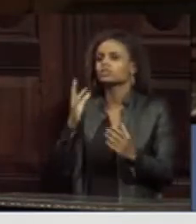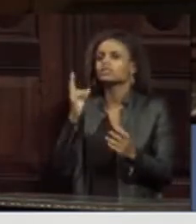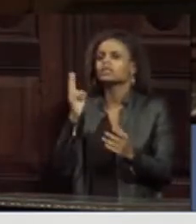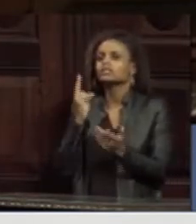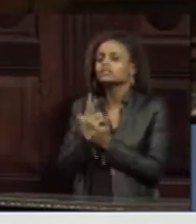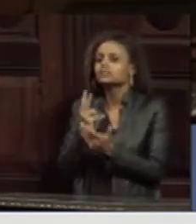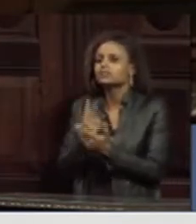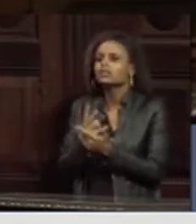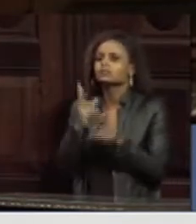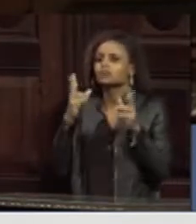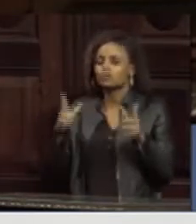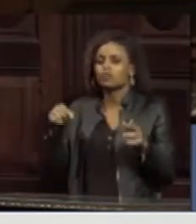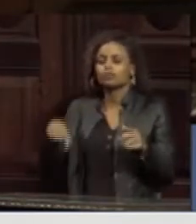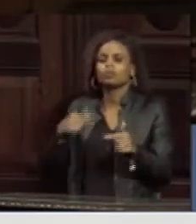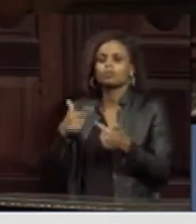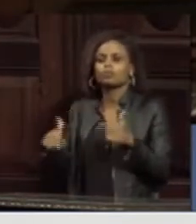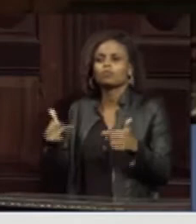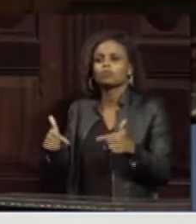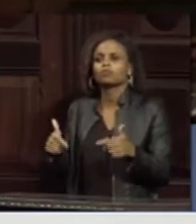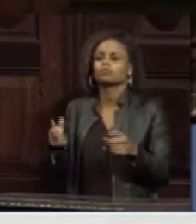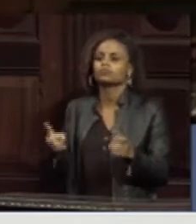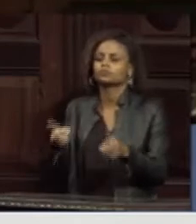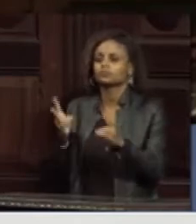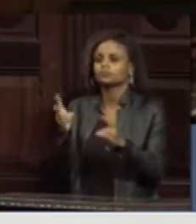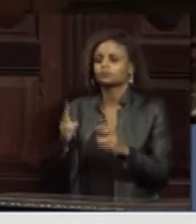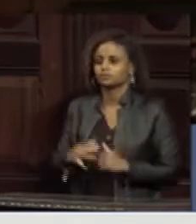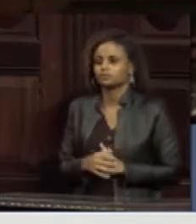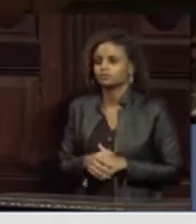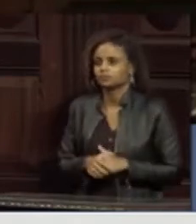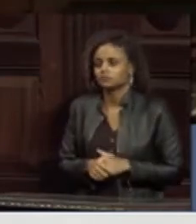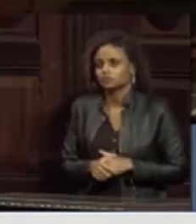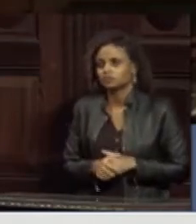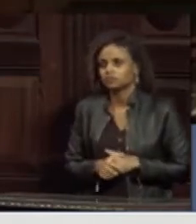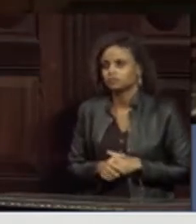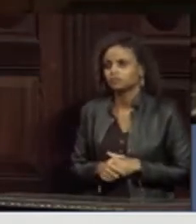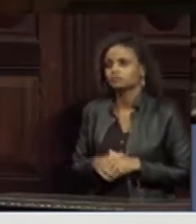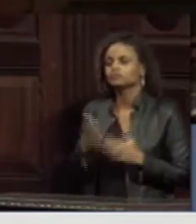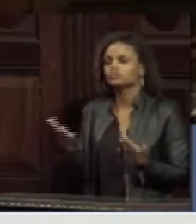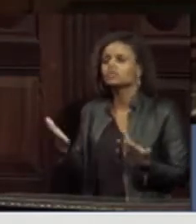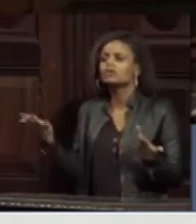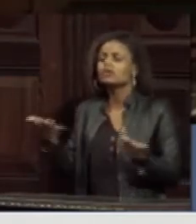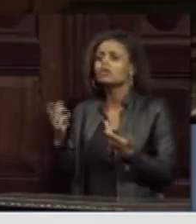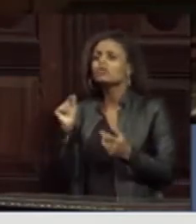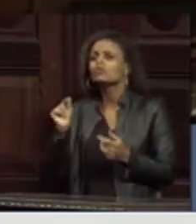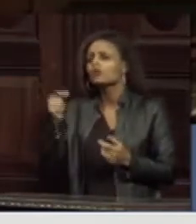do mesmo. Então era hora das cabeças